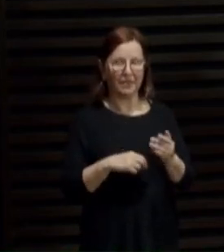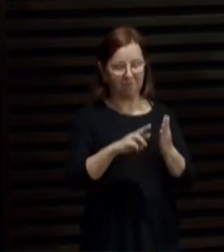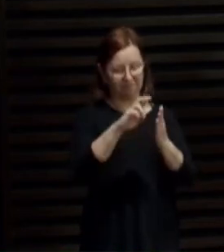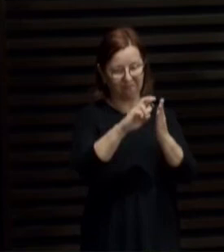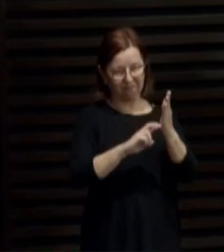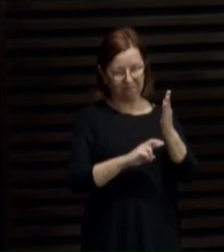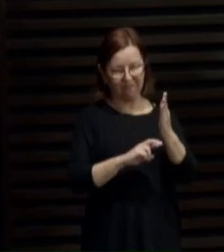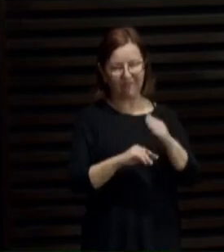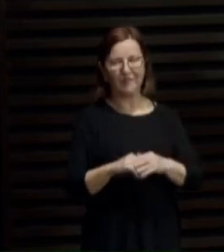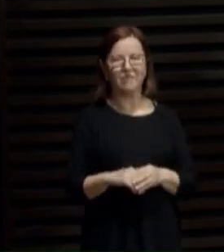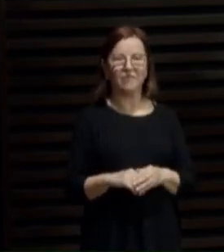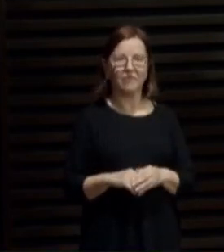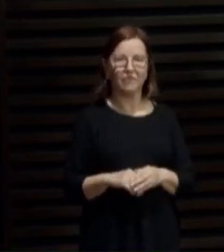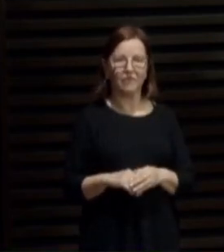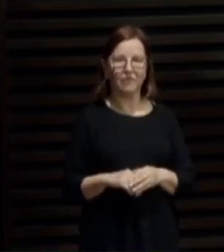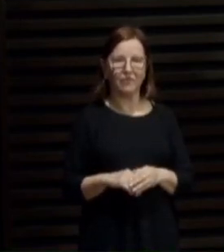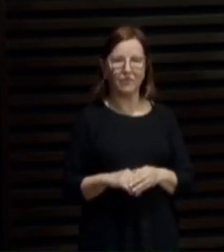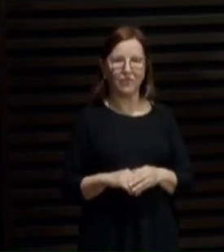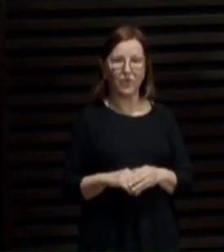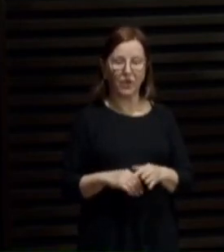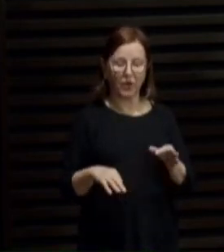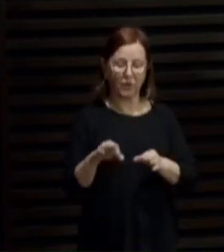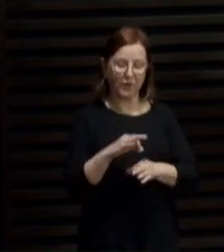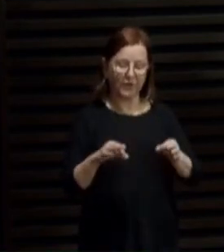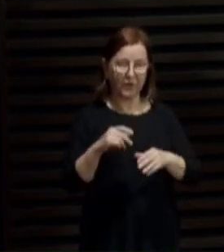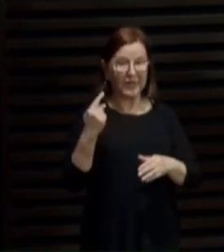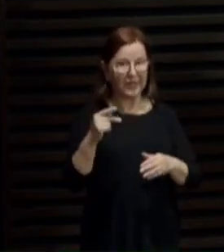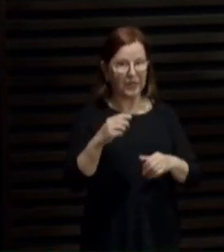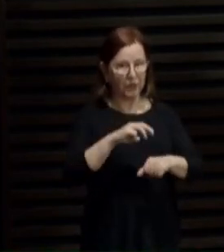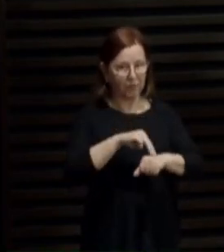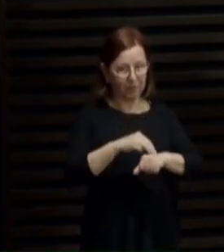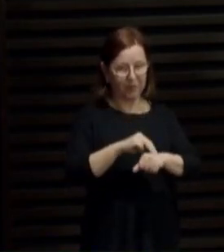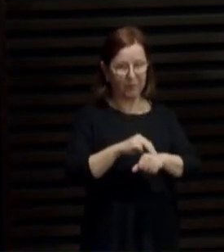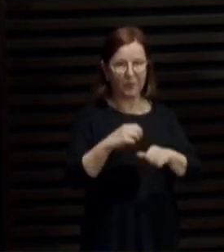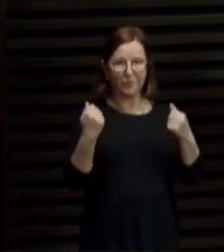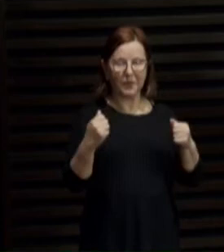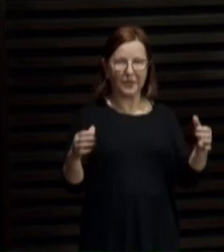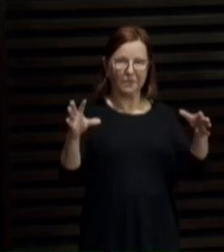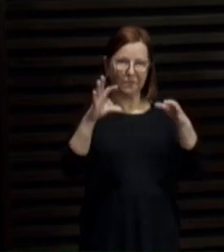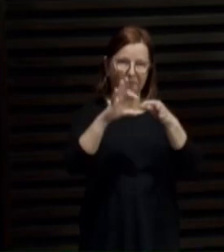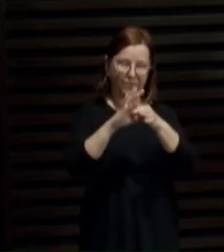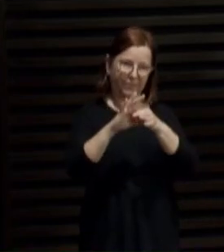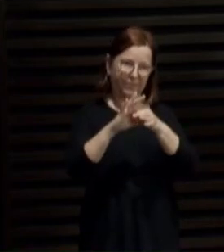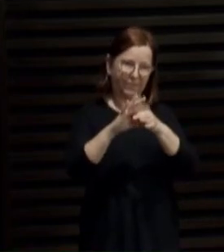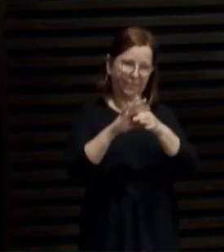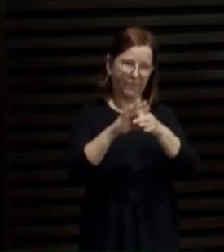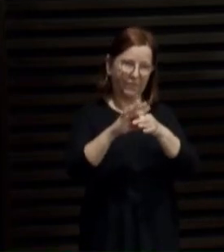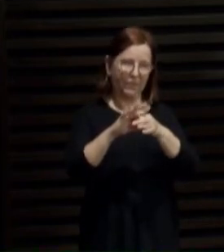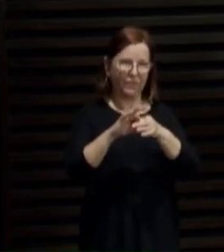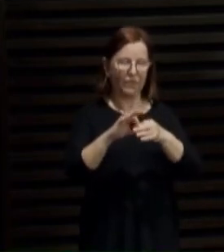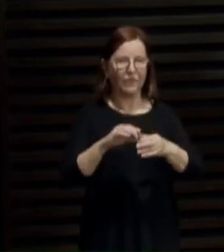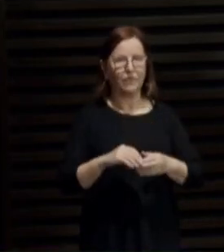seus membros estão interligados por compromissos bilaterais. A igreja